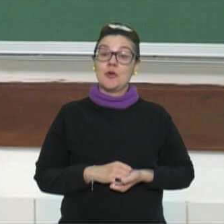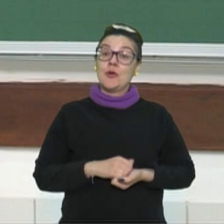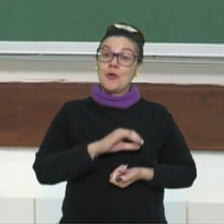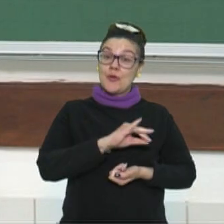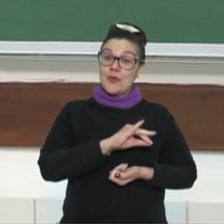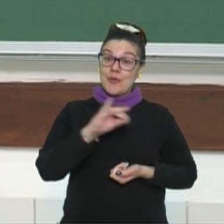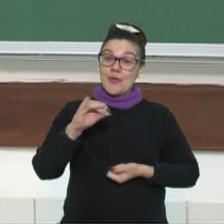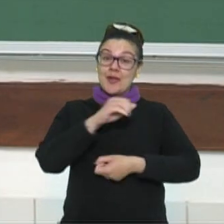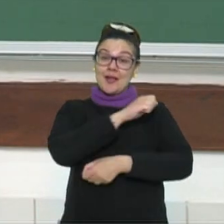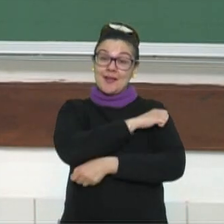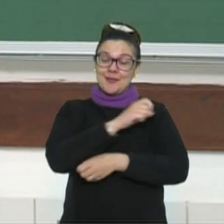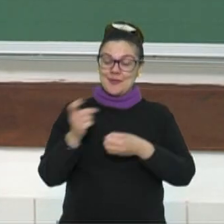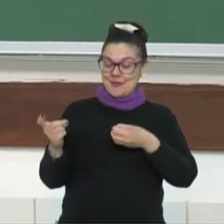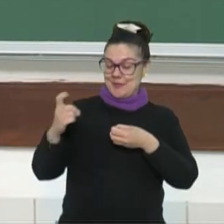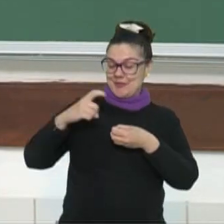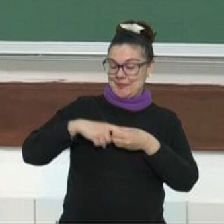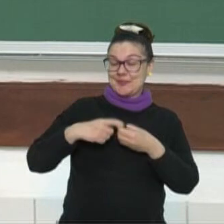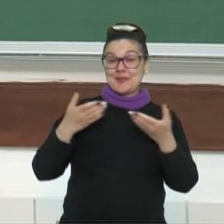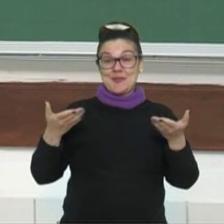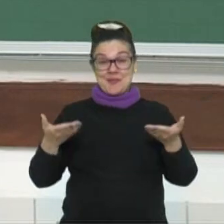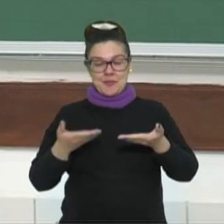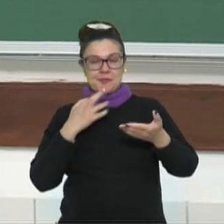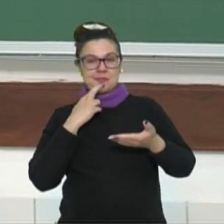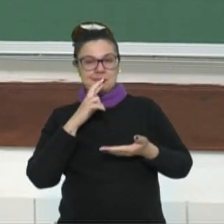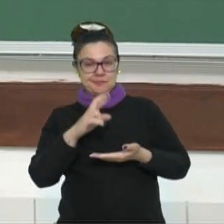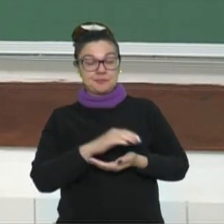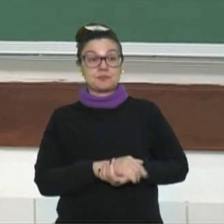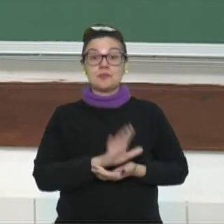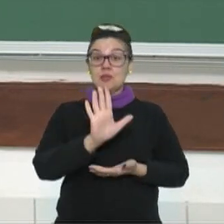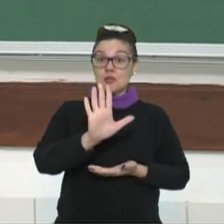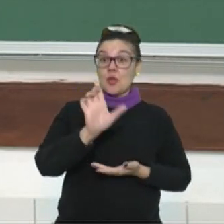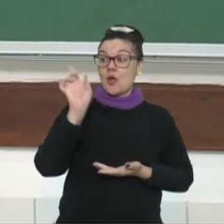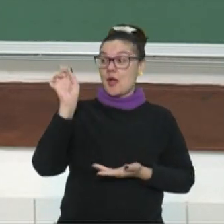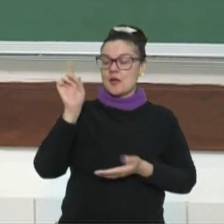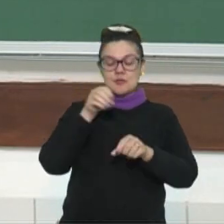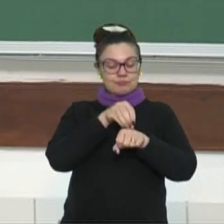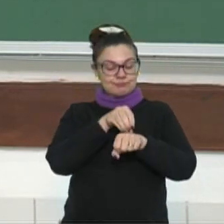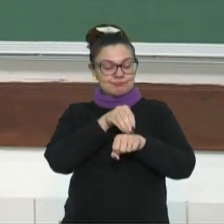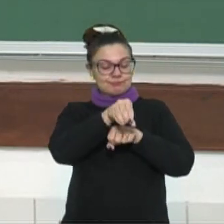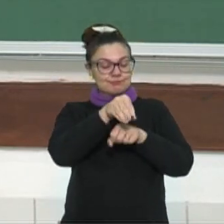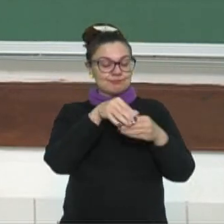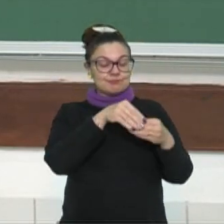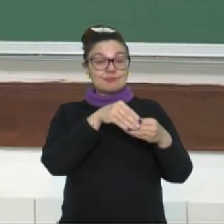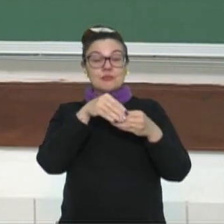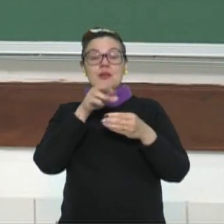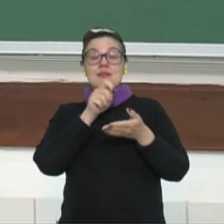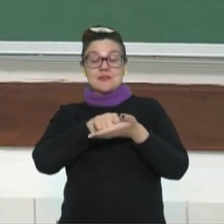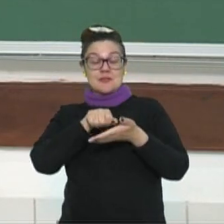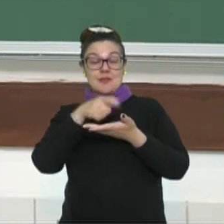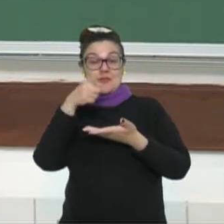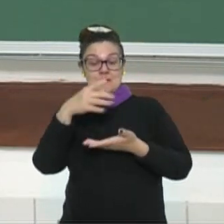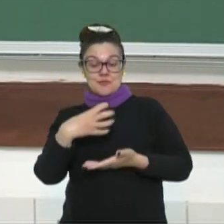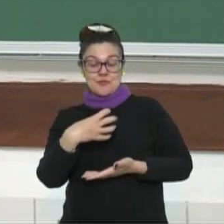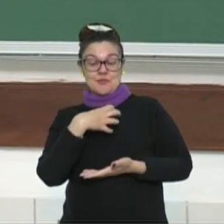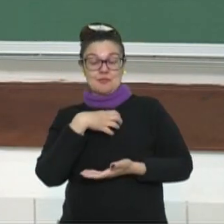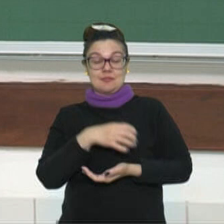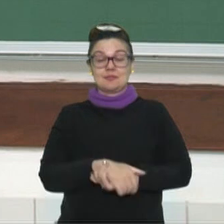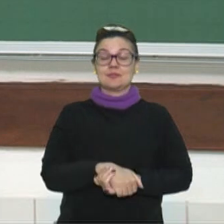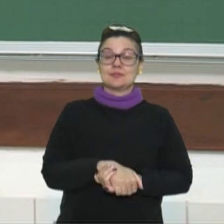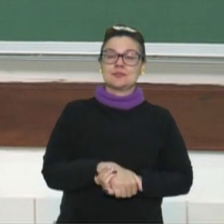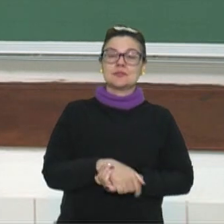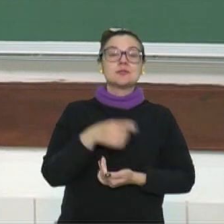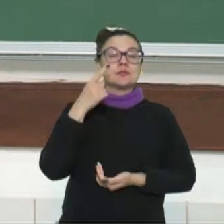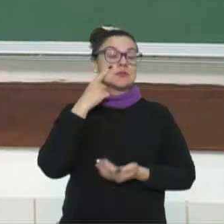Olá, estudante! Voltamos aqui então com a resposta. Lembrando, essa é uma orientação. Escreva do seu jeito aí